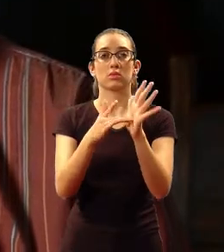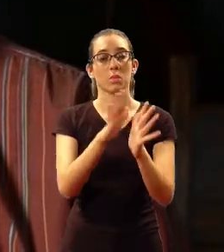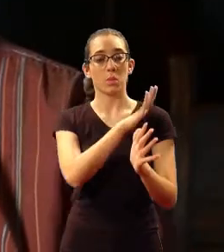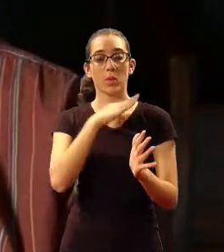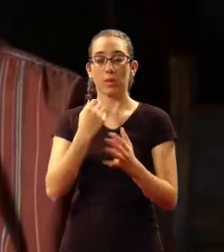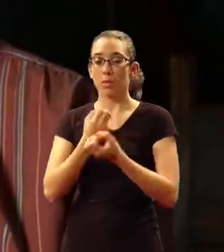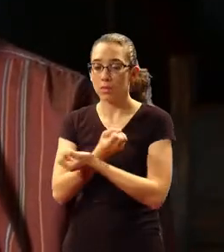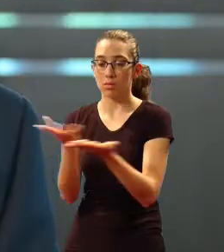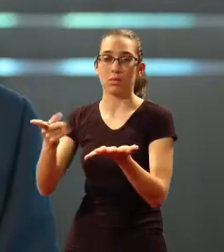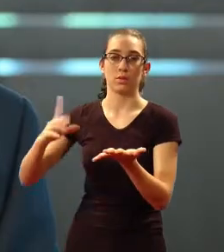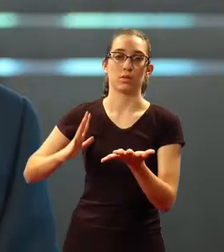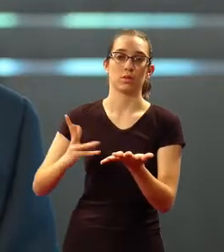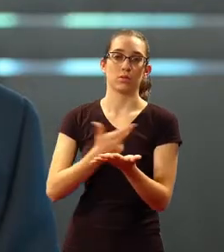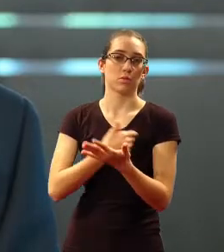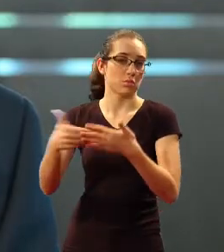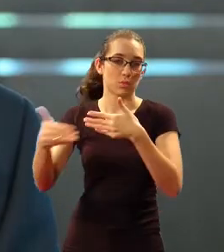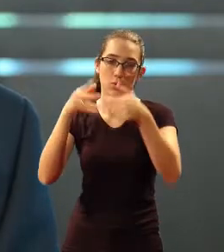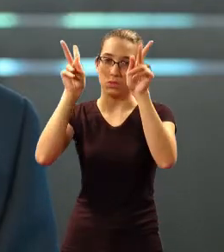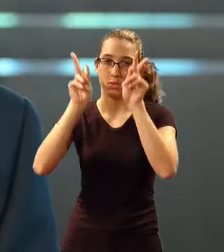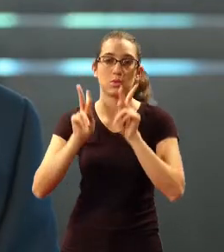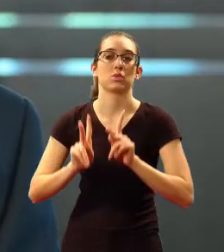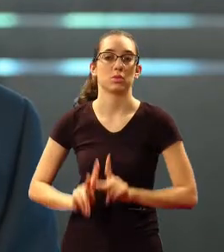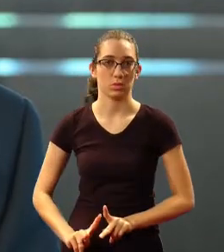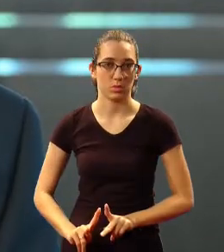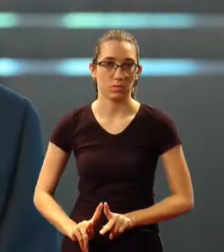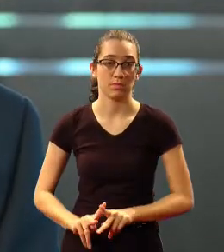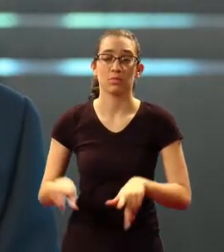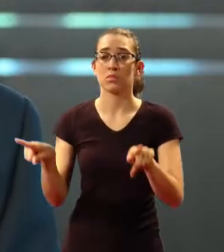Jesus Cristo morreu por ele. Então, isso